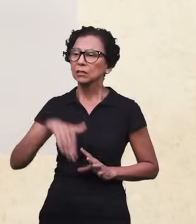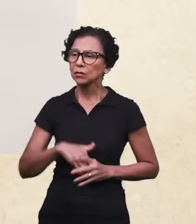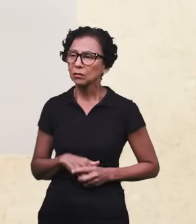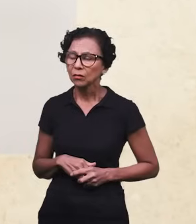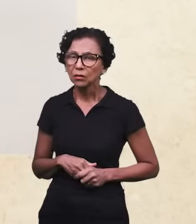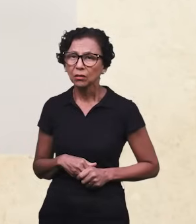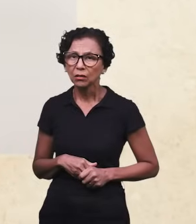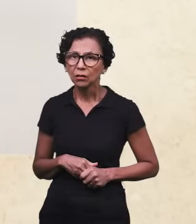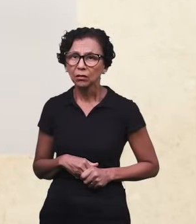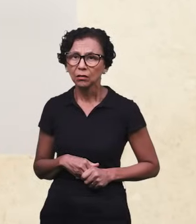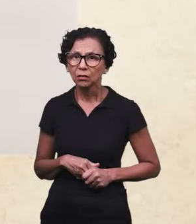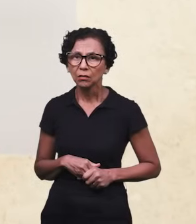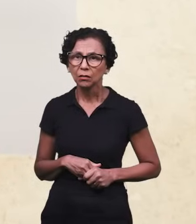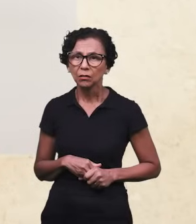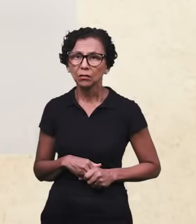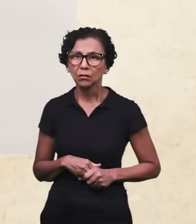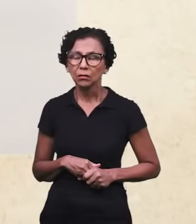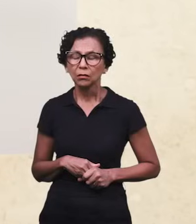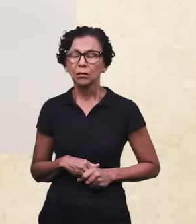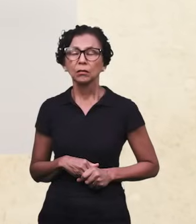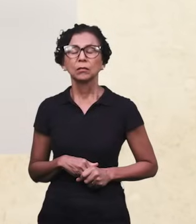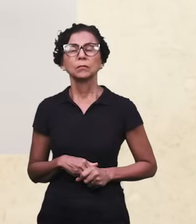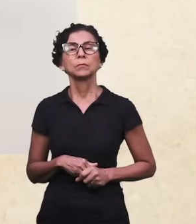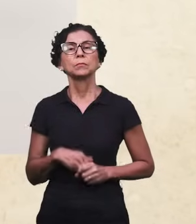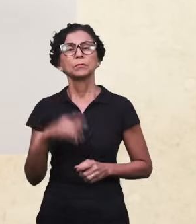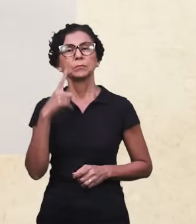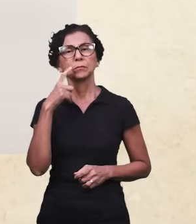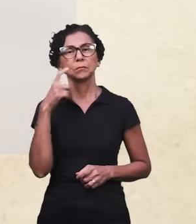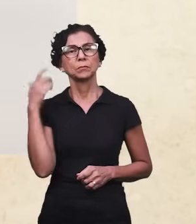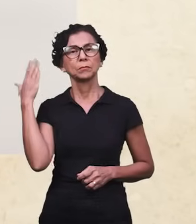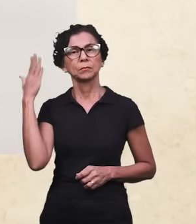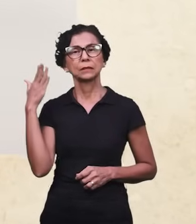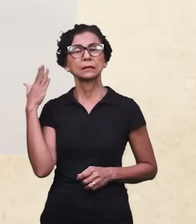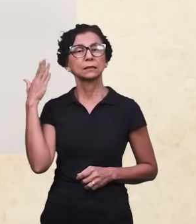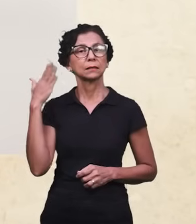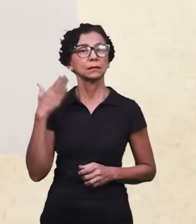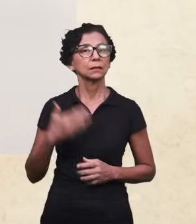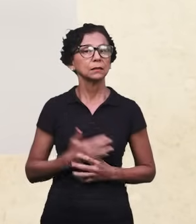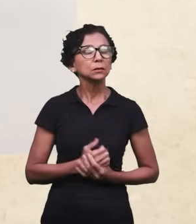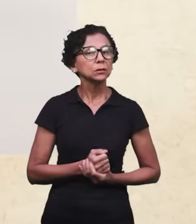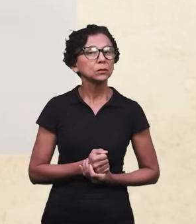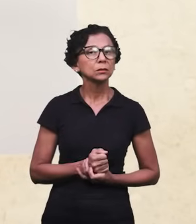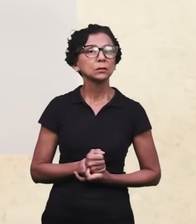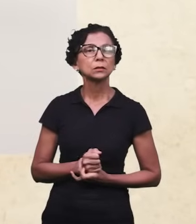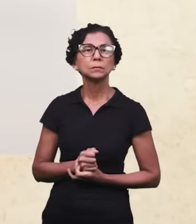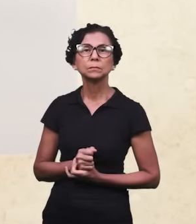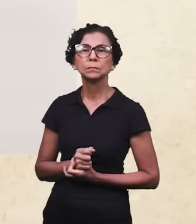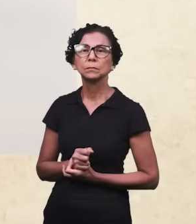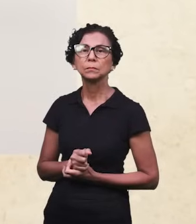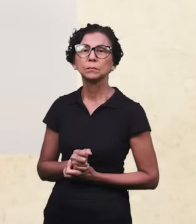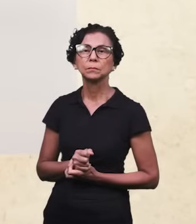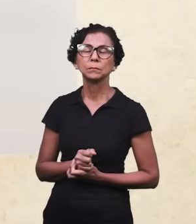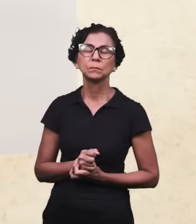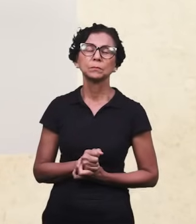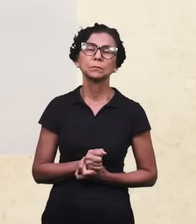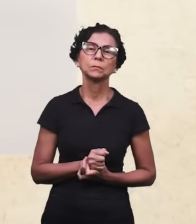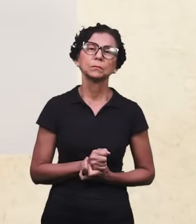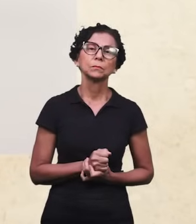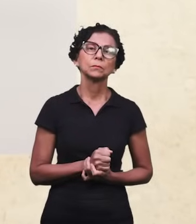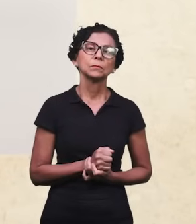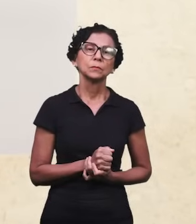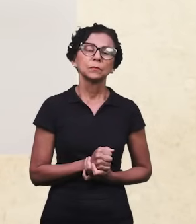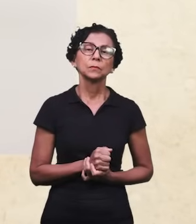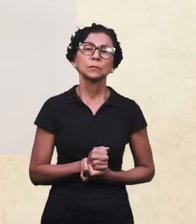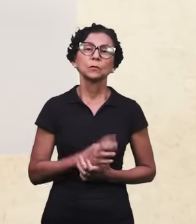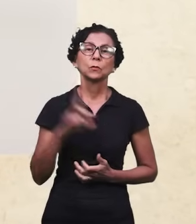ali trocado. Mas o que me chama a atenção nesta mensagem, irmãos, é a forma como o